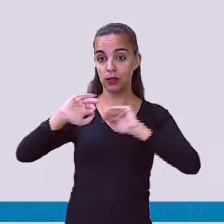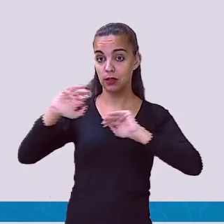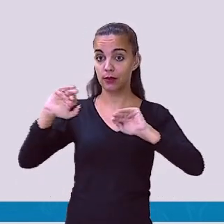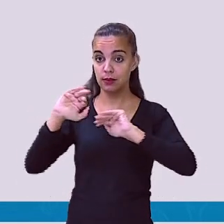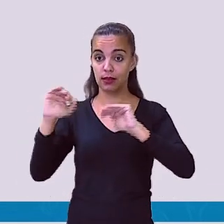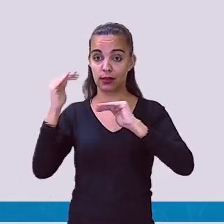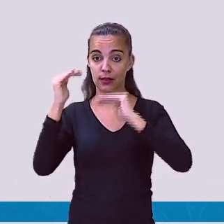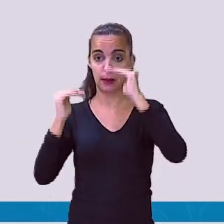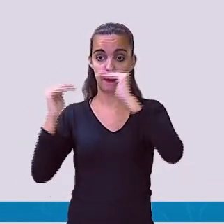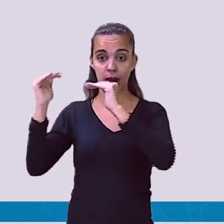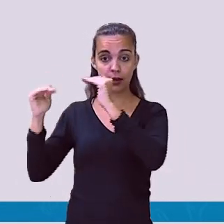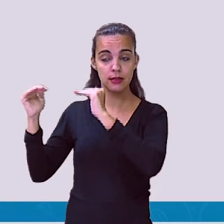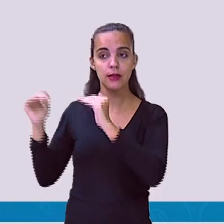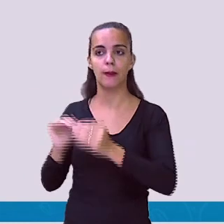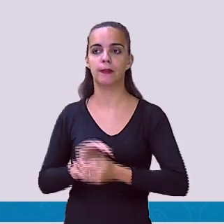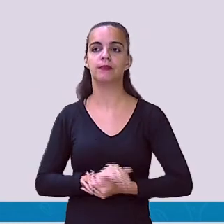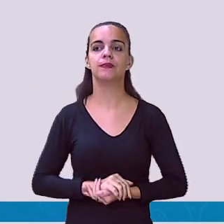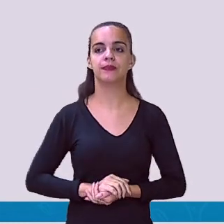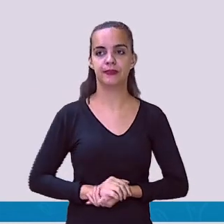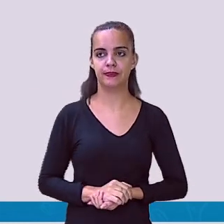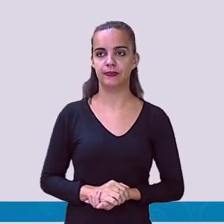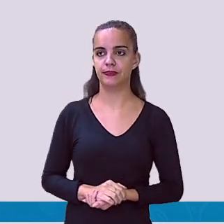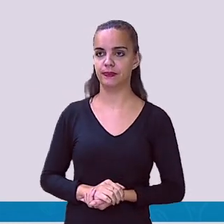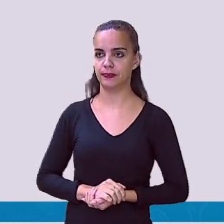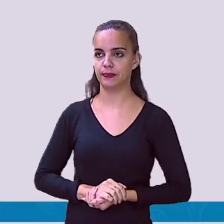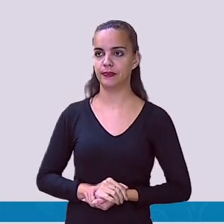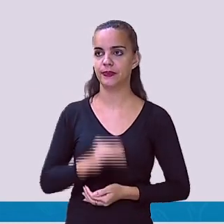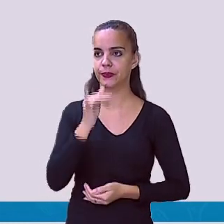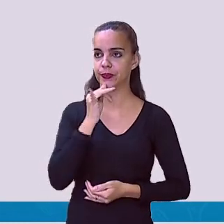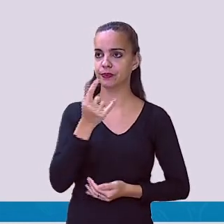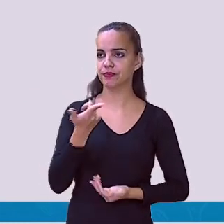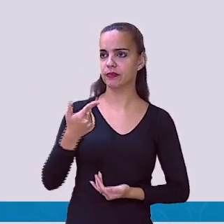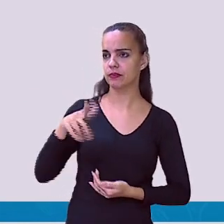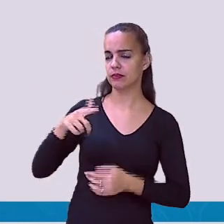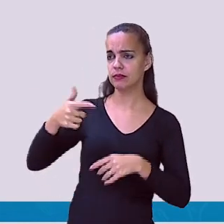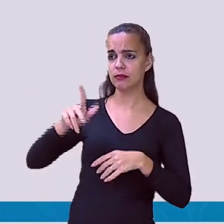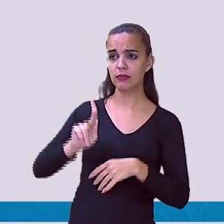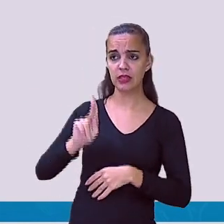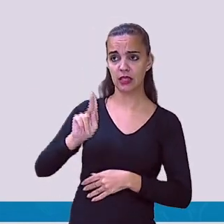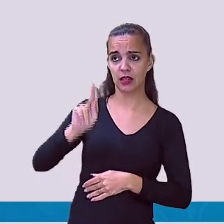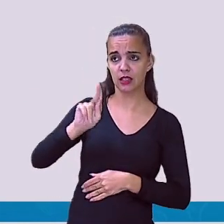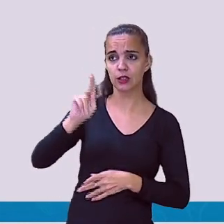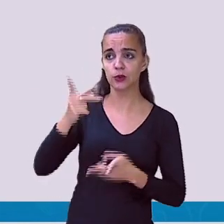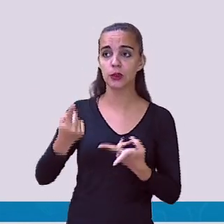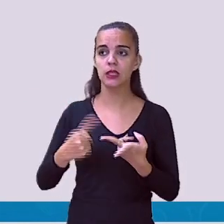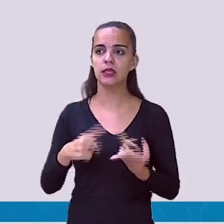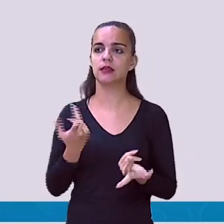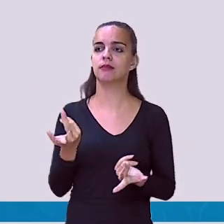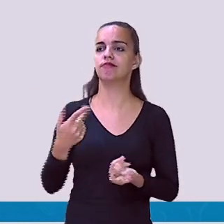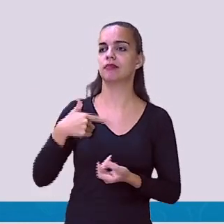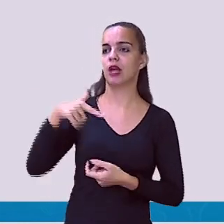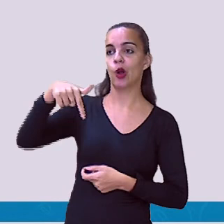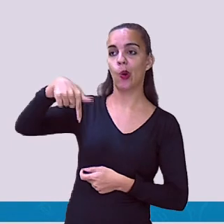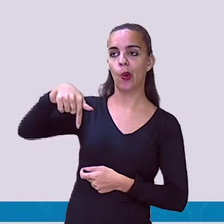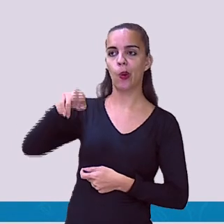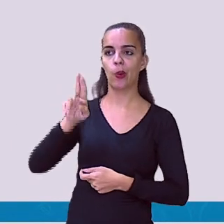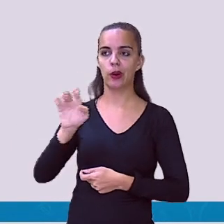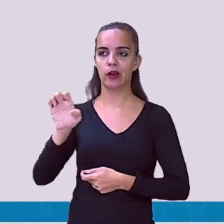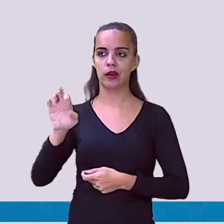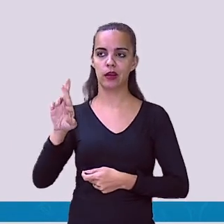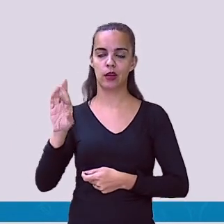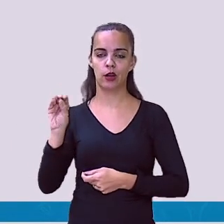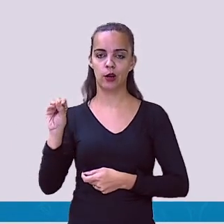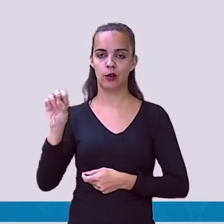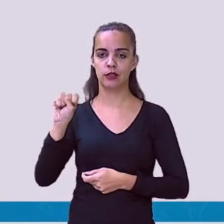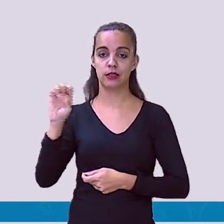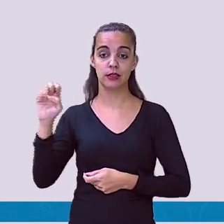graus Celsius, obtém-se querosene. 300 graus Celsius, o diesel, né, o óleo diesel.